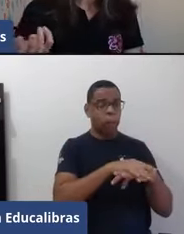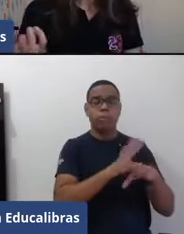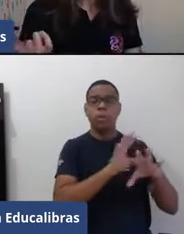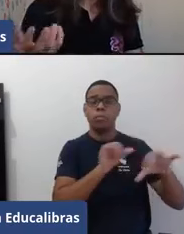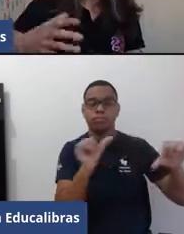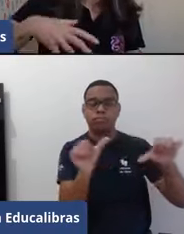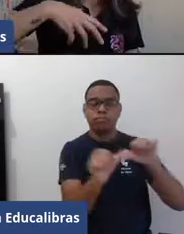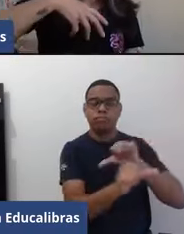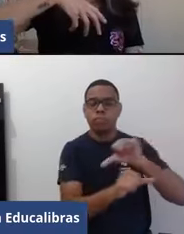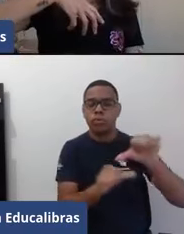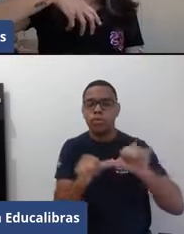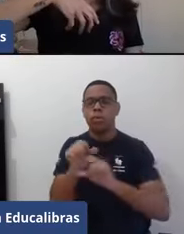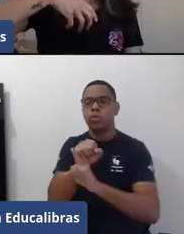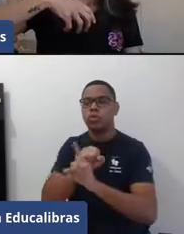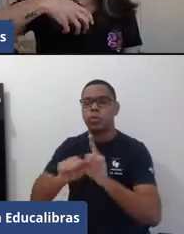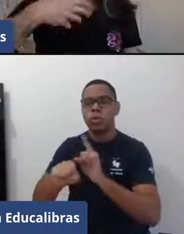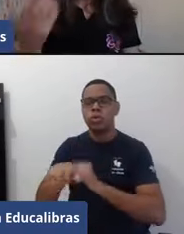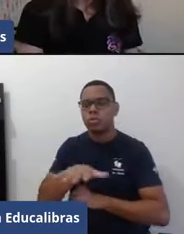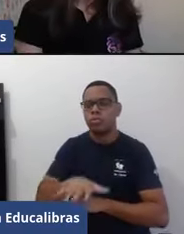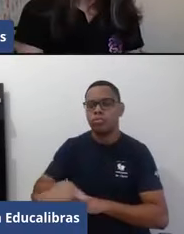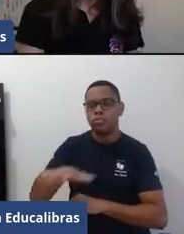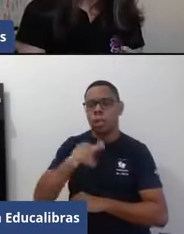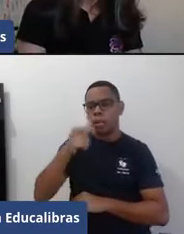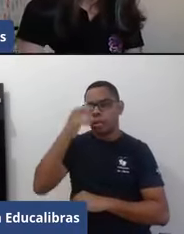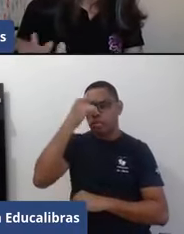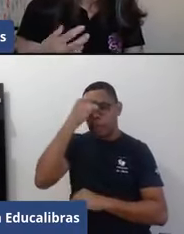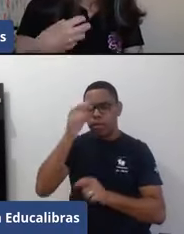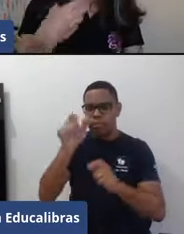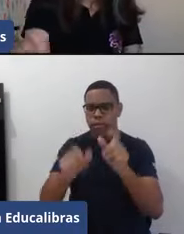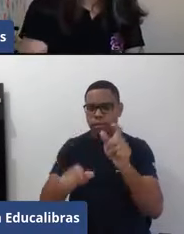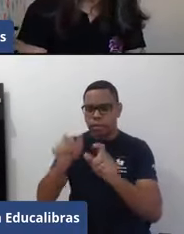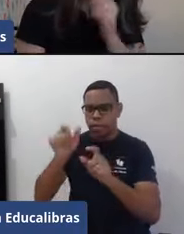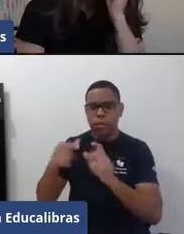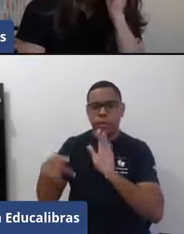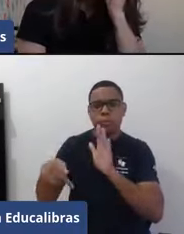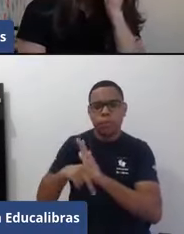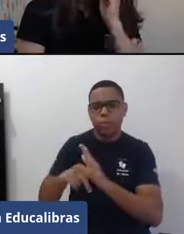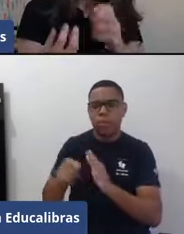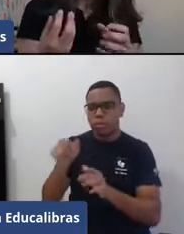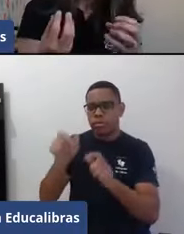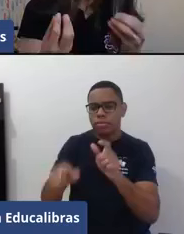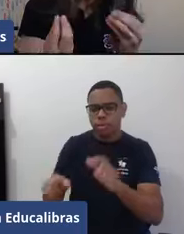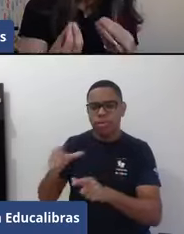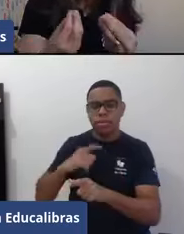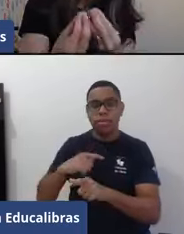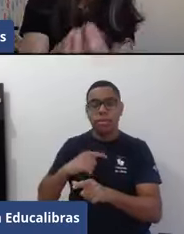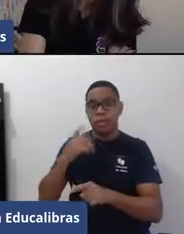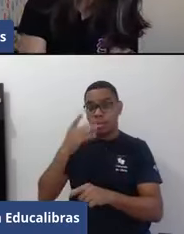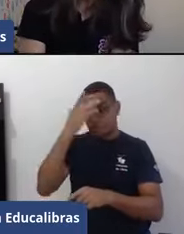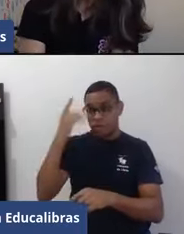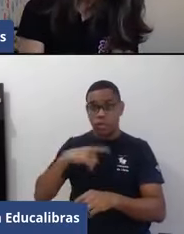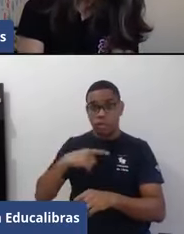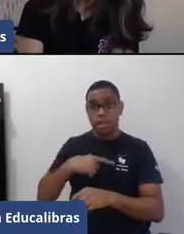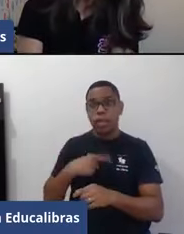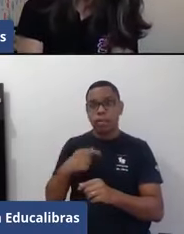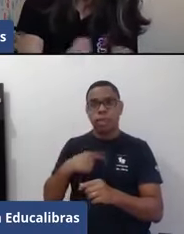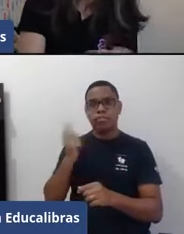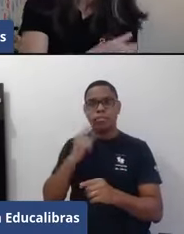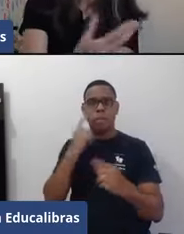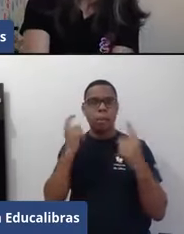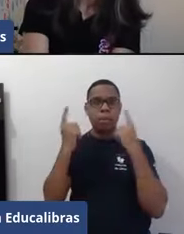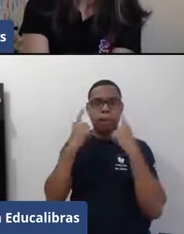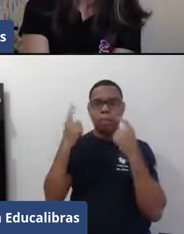olhar psicossocial, que é justamente uma questão da funcionalidade, quanto que essa pessoa tem de produção,